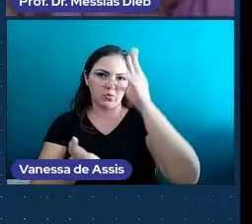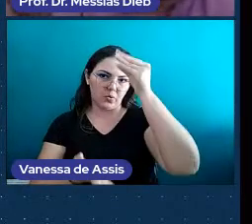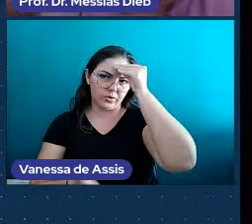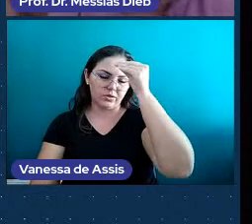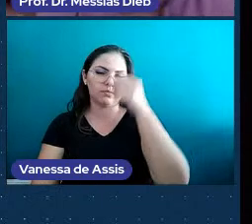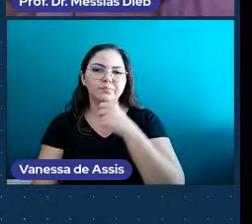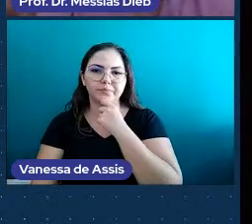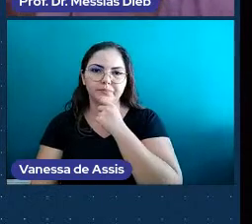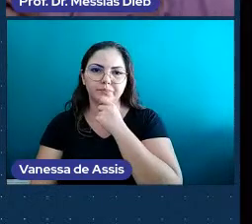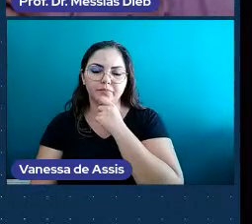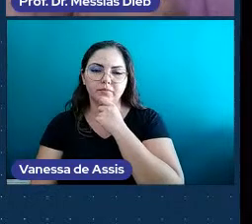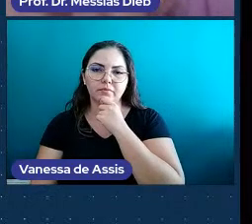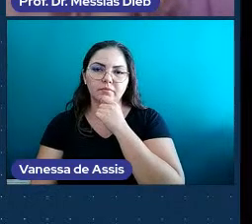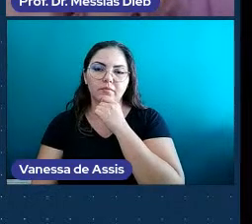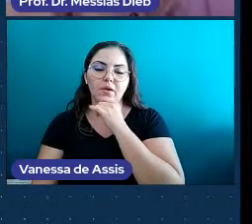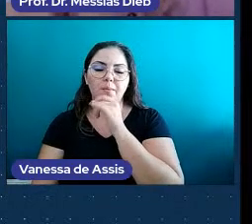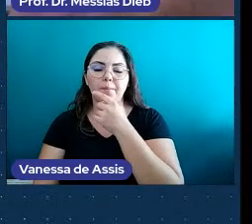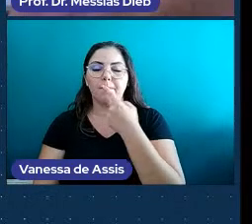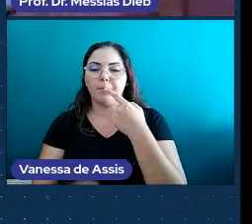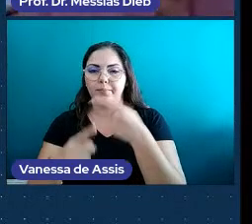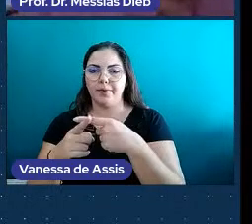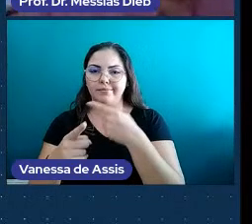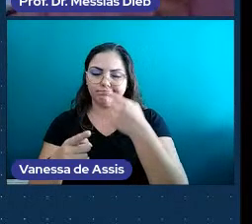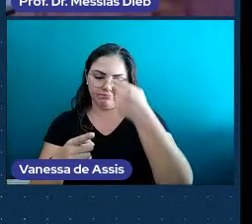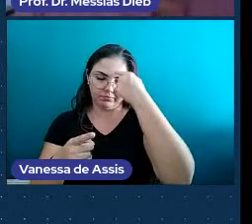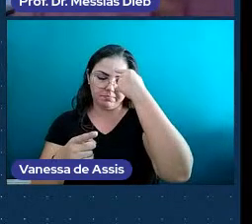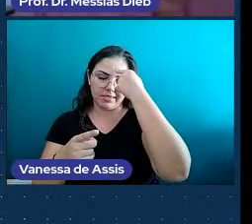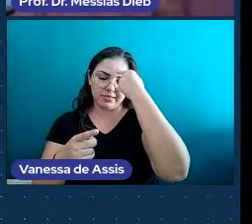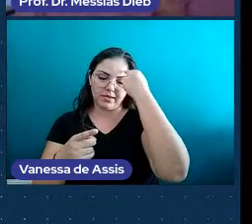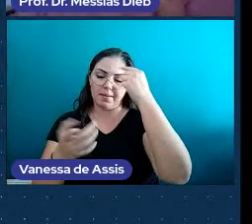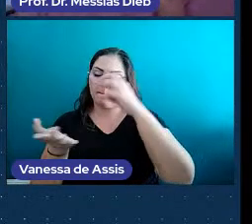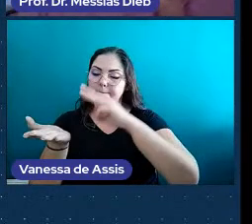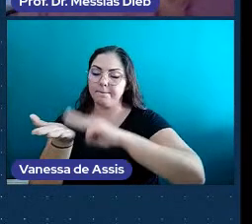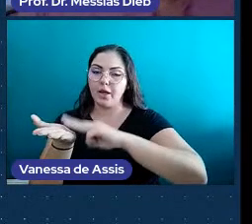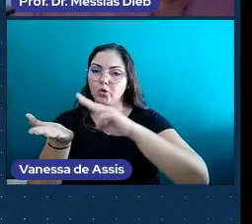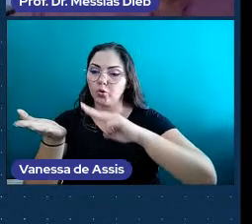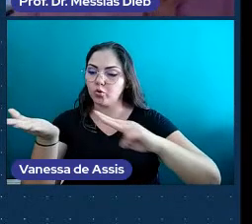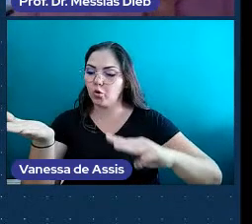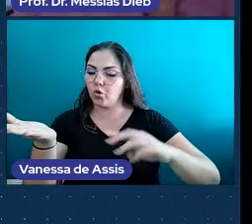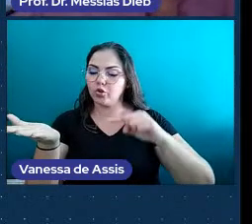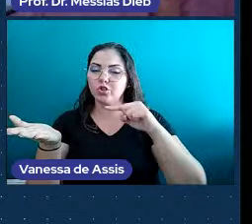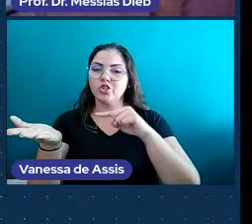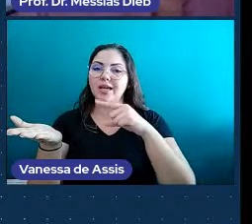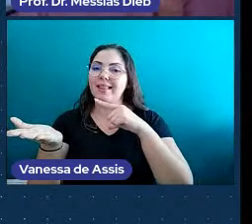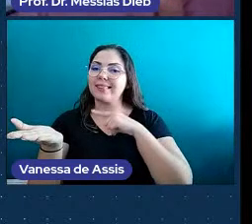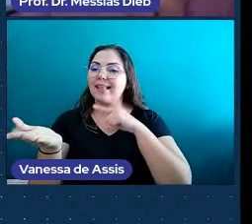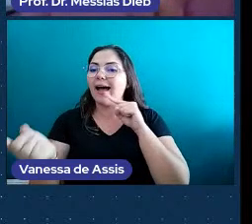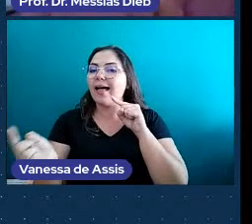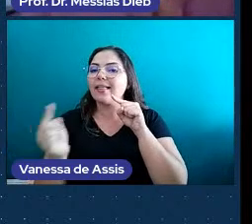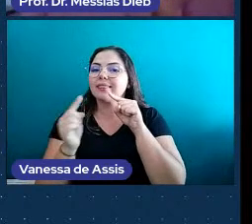pensar numa metodologia, você fere a perspectiva teórica que você